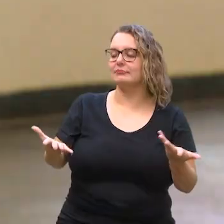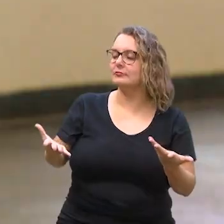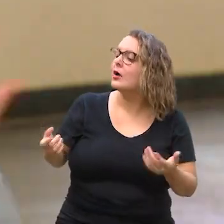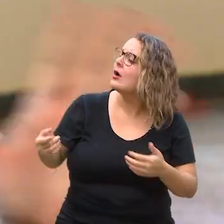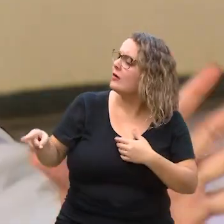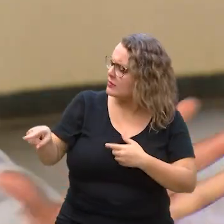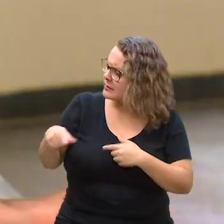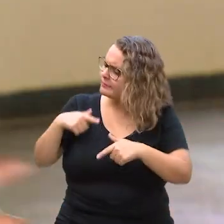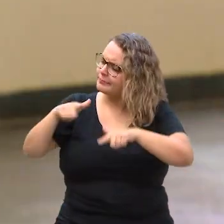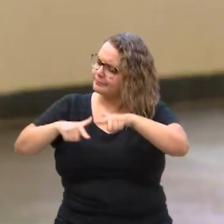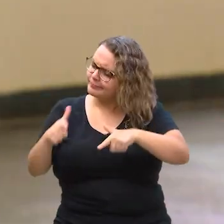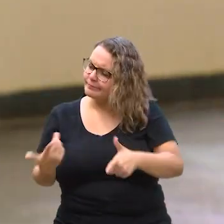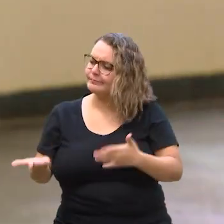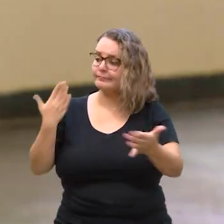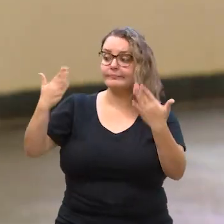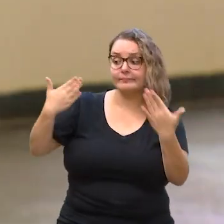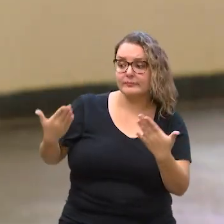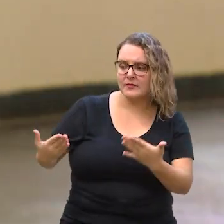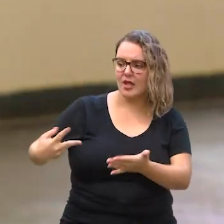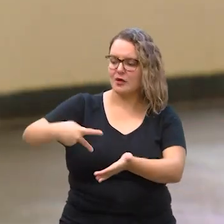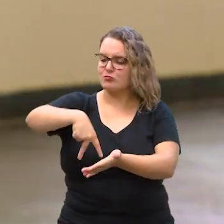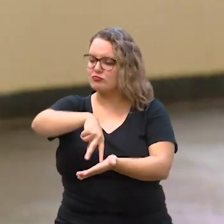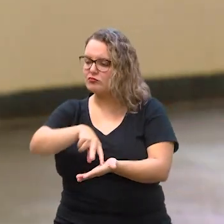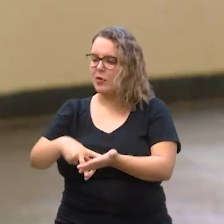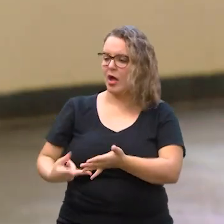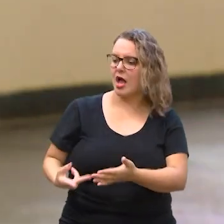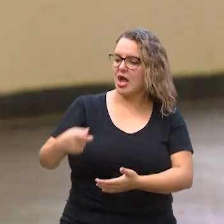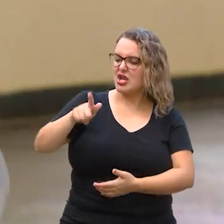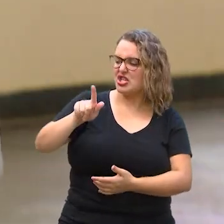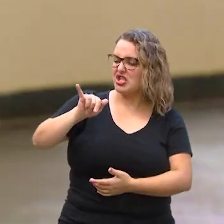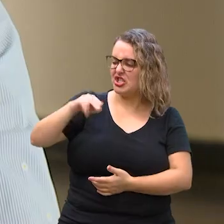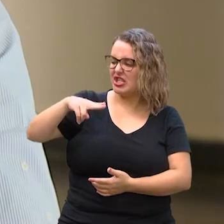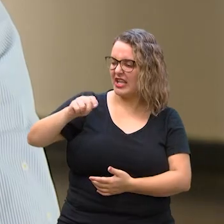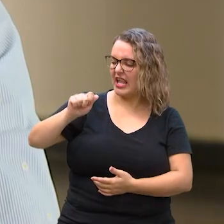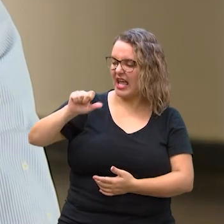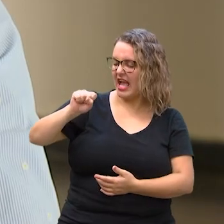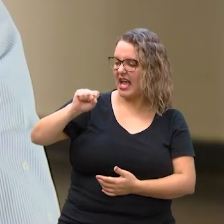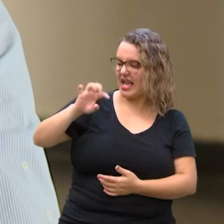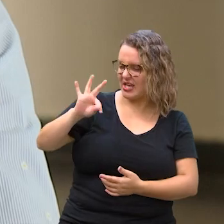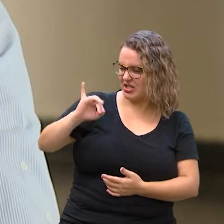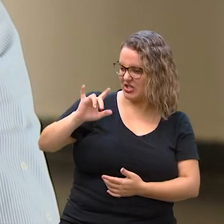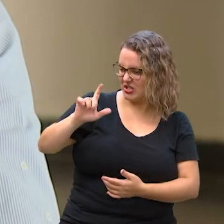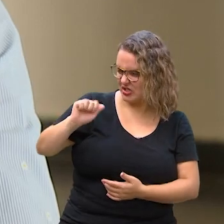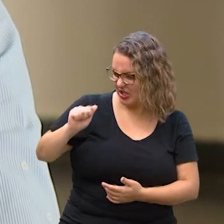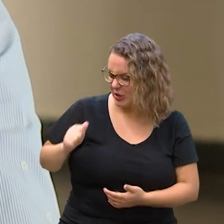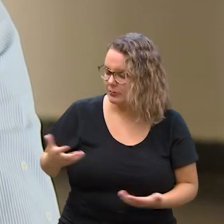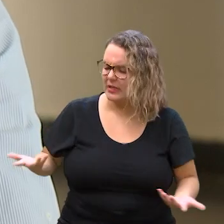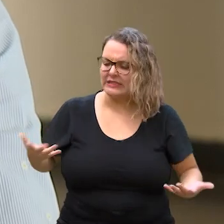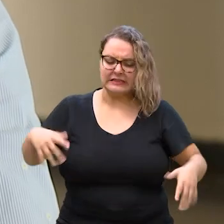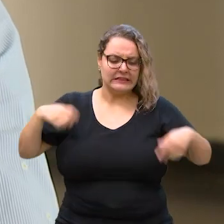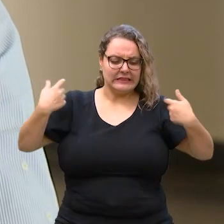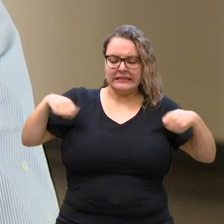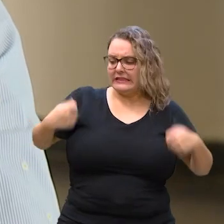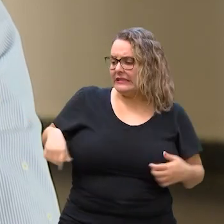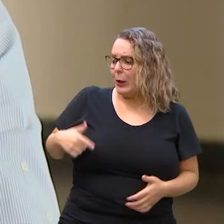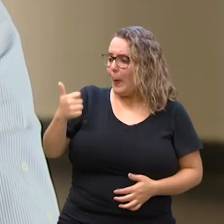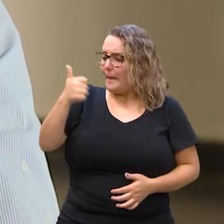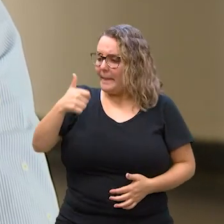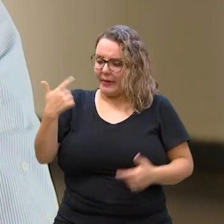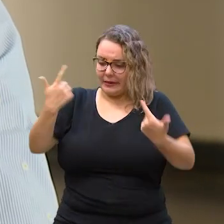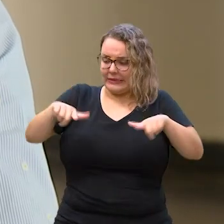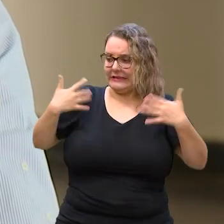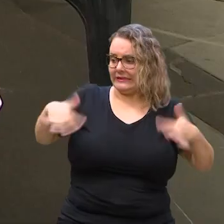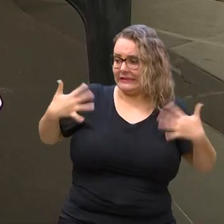né? O psicólogo está lá, você está lá trabalhando com a ginástica. Essa pressão por resultado, pelo primeiro lugar, como